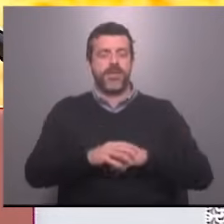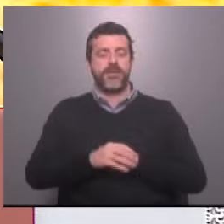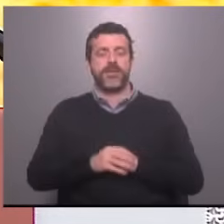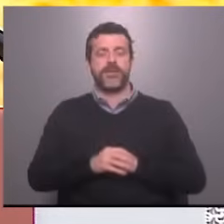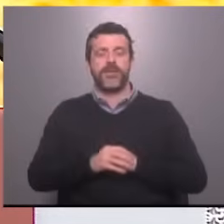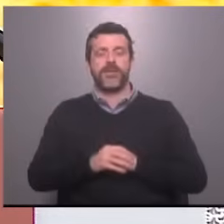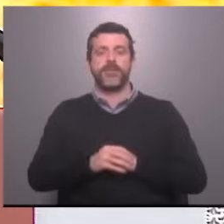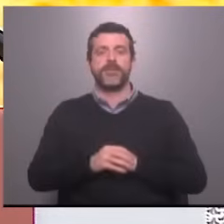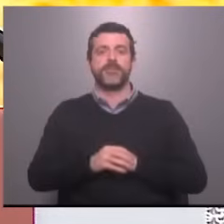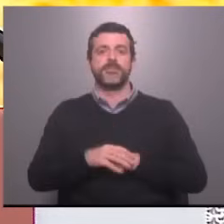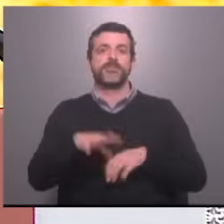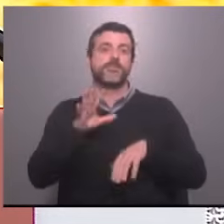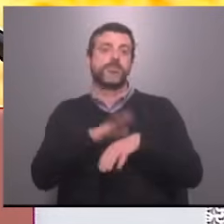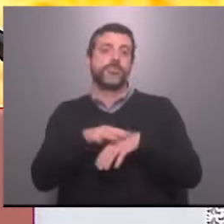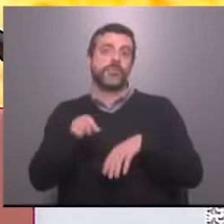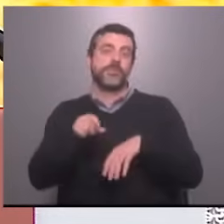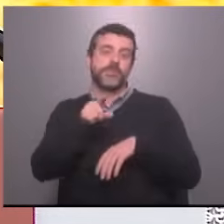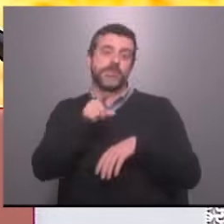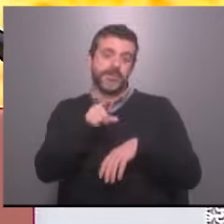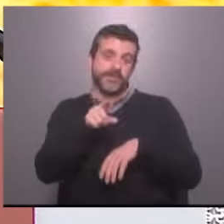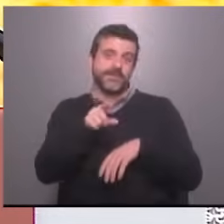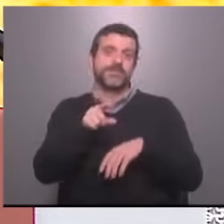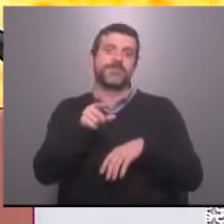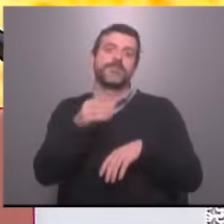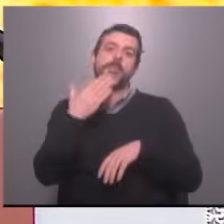Está próximo.